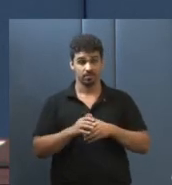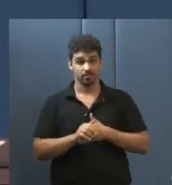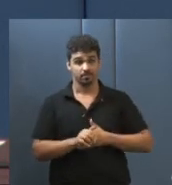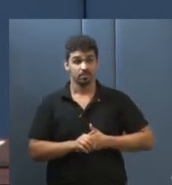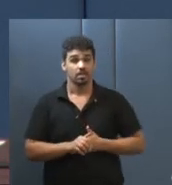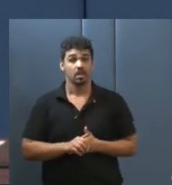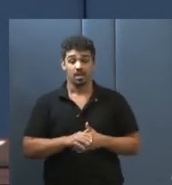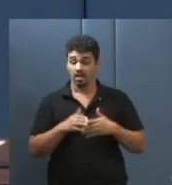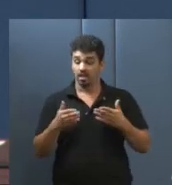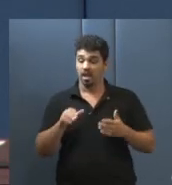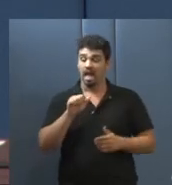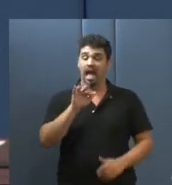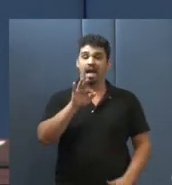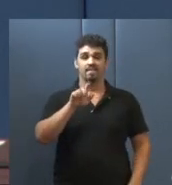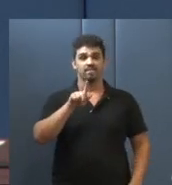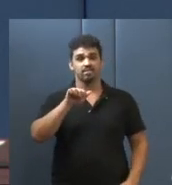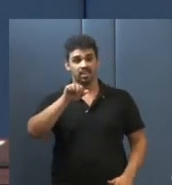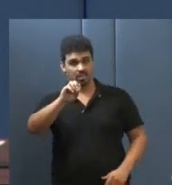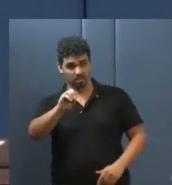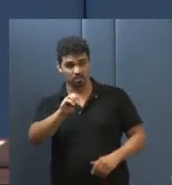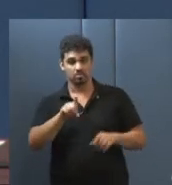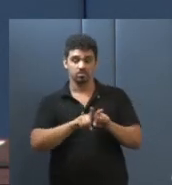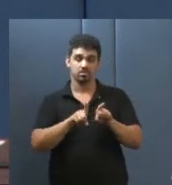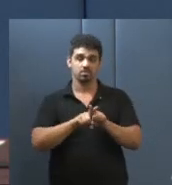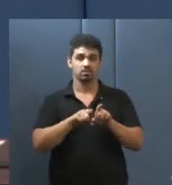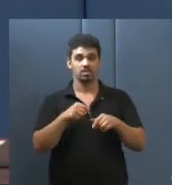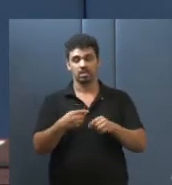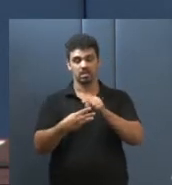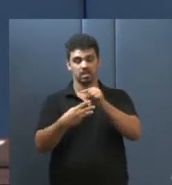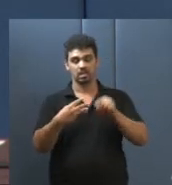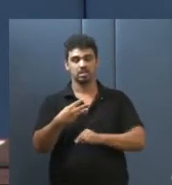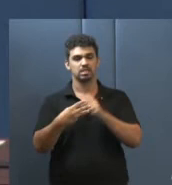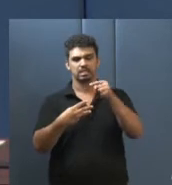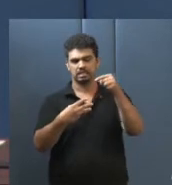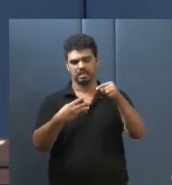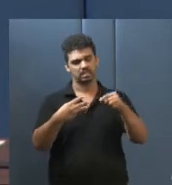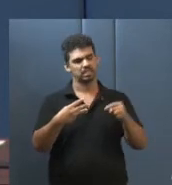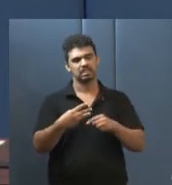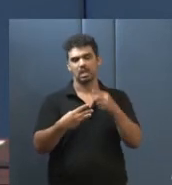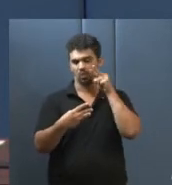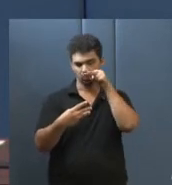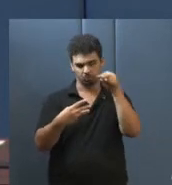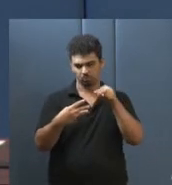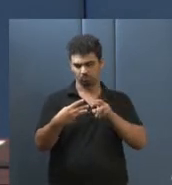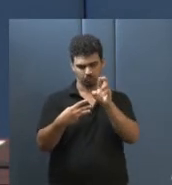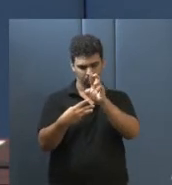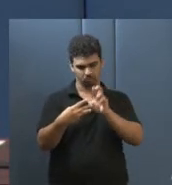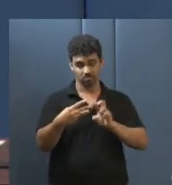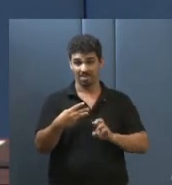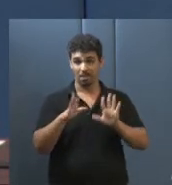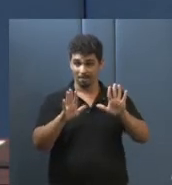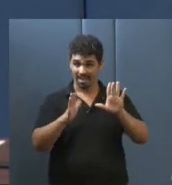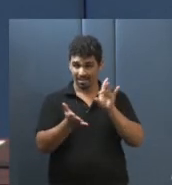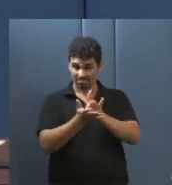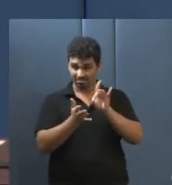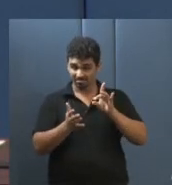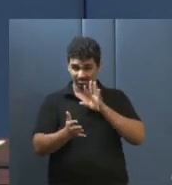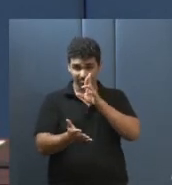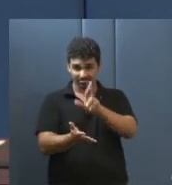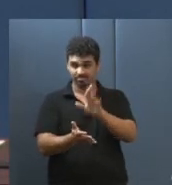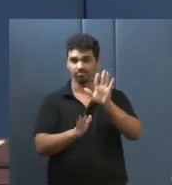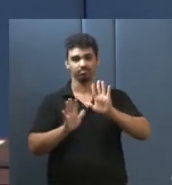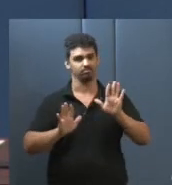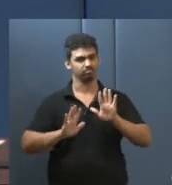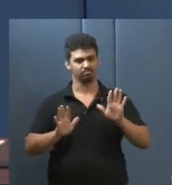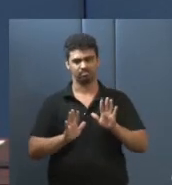caso afegão, algum desses três critérios não tenham sido observados. Não posso garantir que não tenha havido